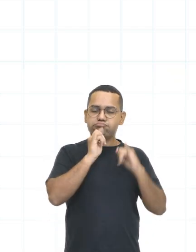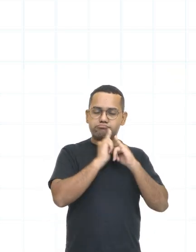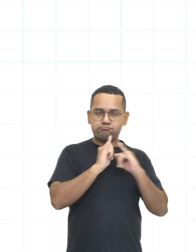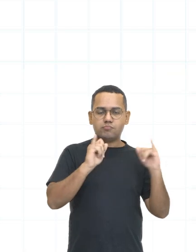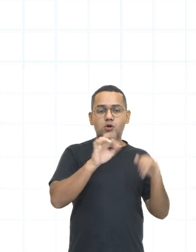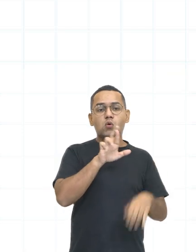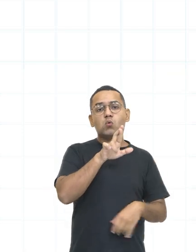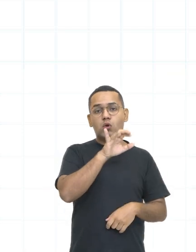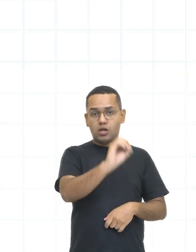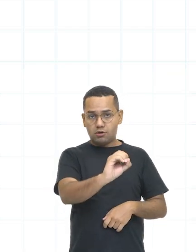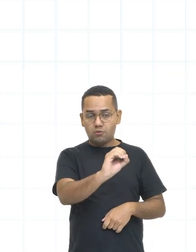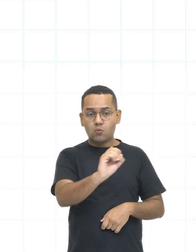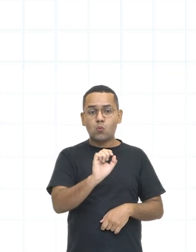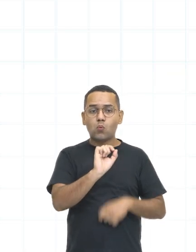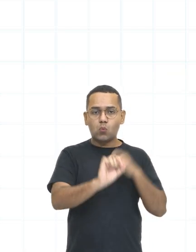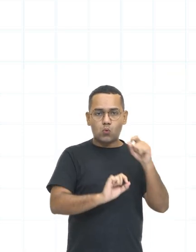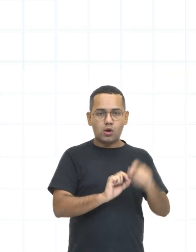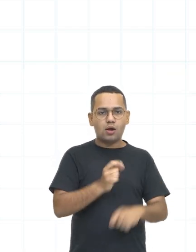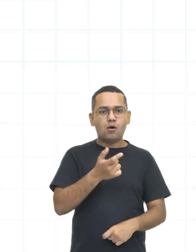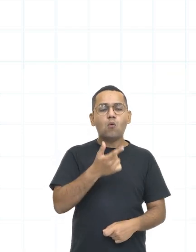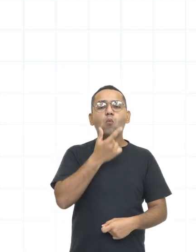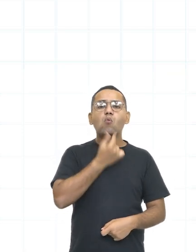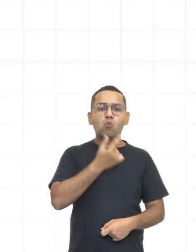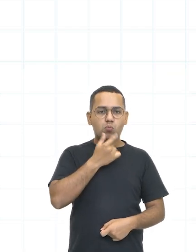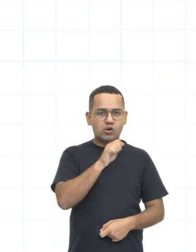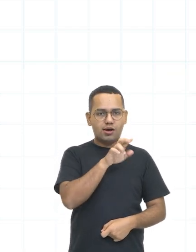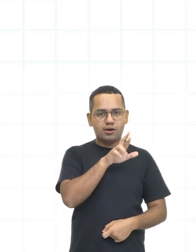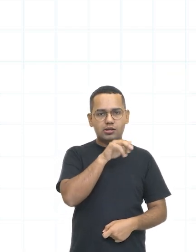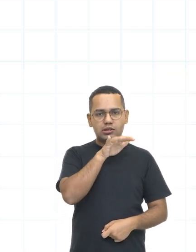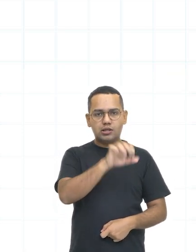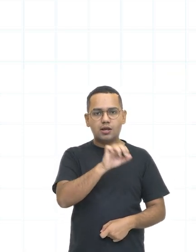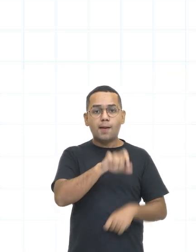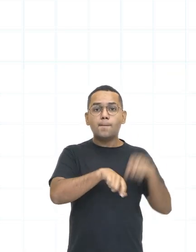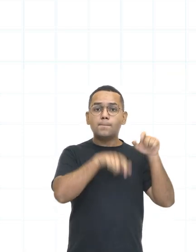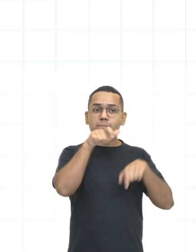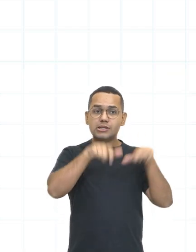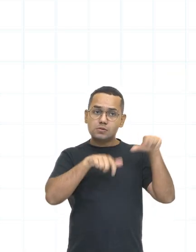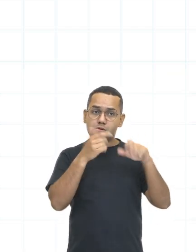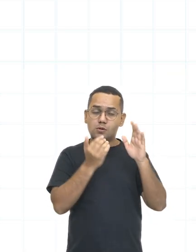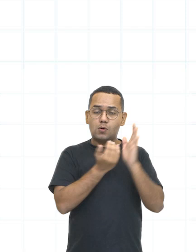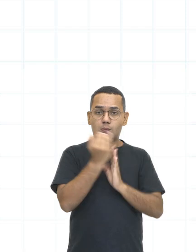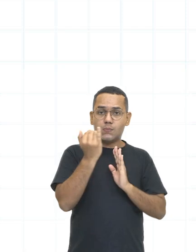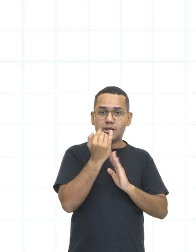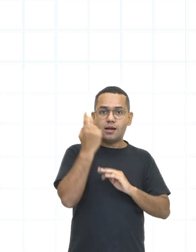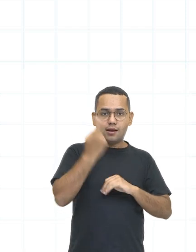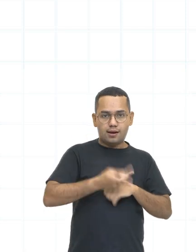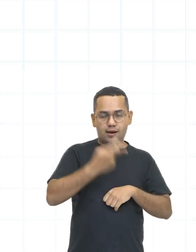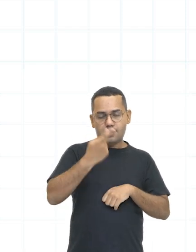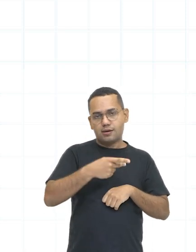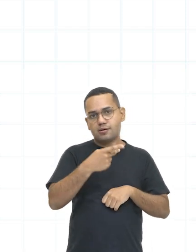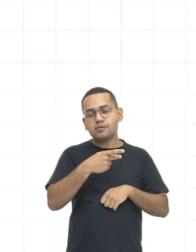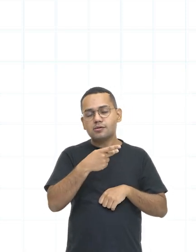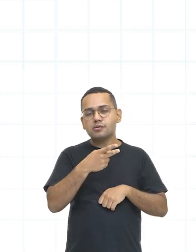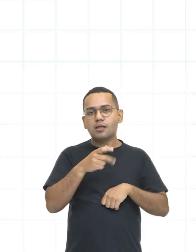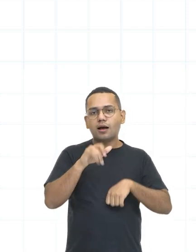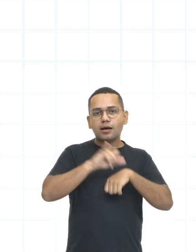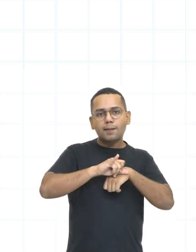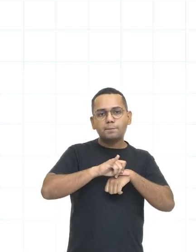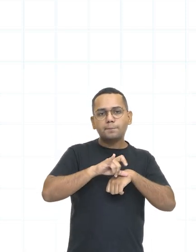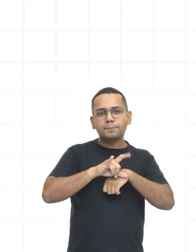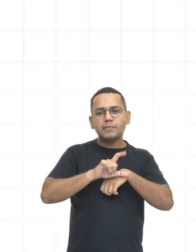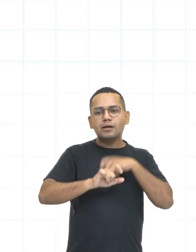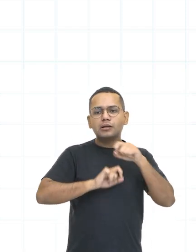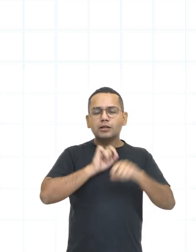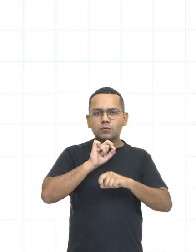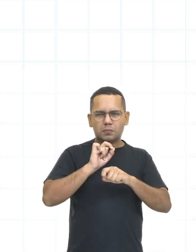Adriano destacou que as pessoas que começaram esse movimento na capital amazonense há mais de 40 anos